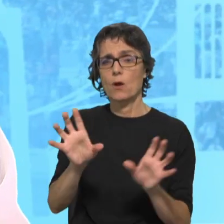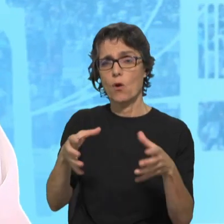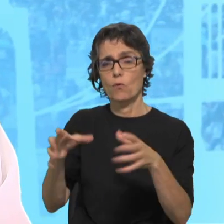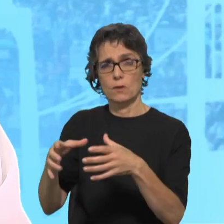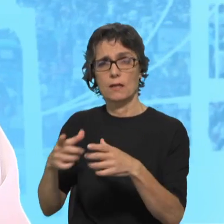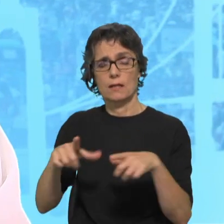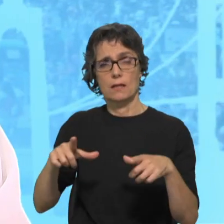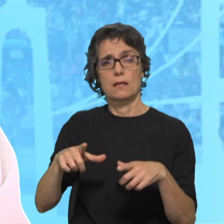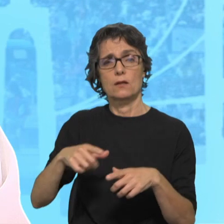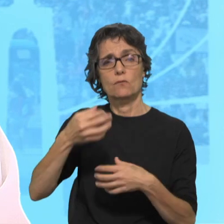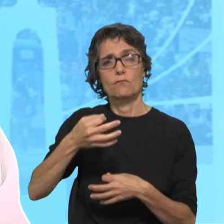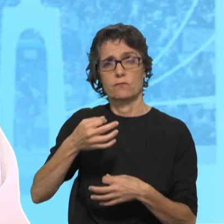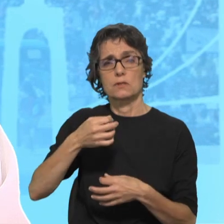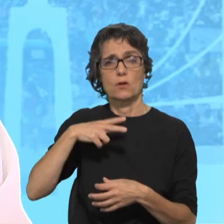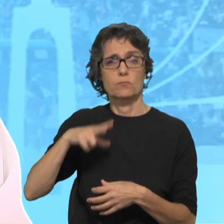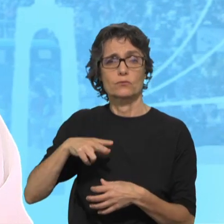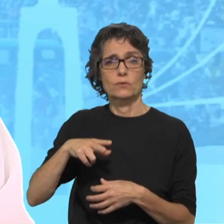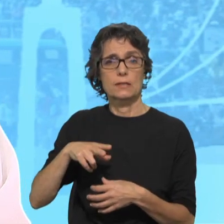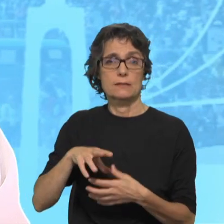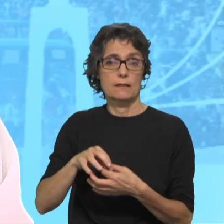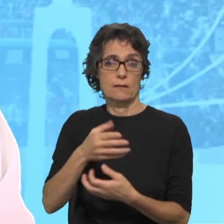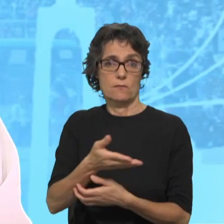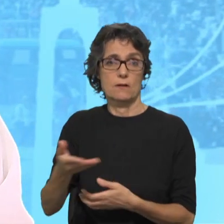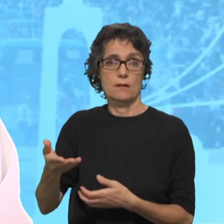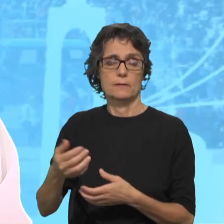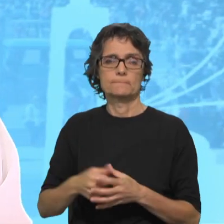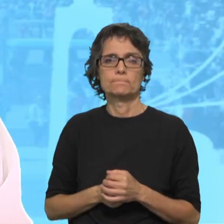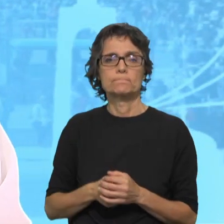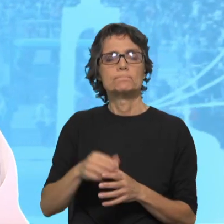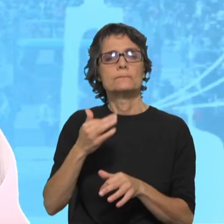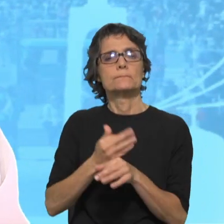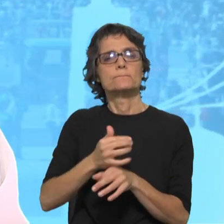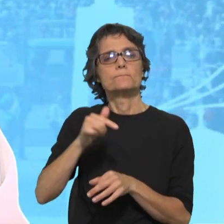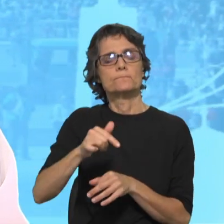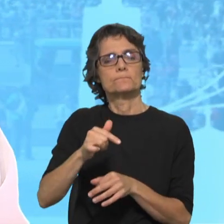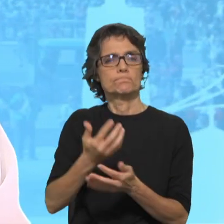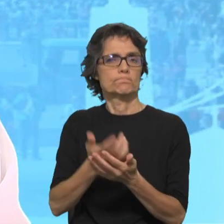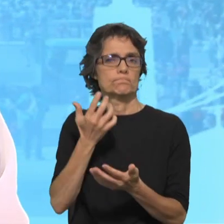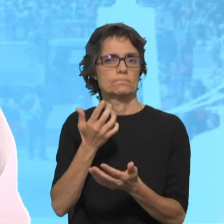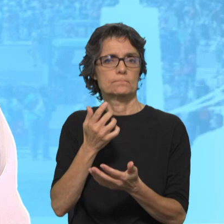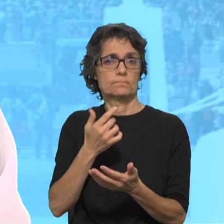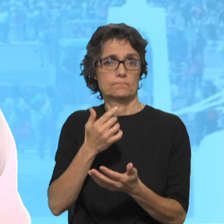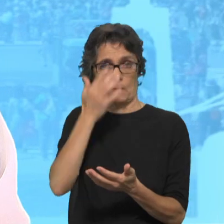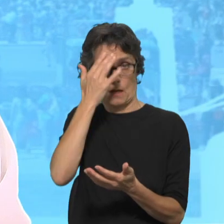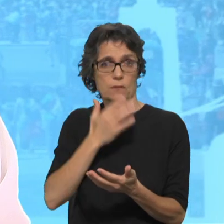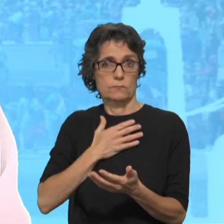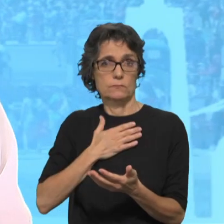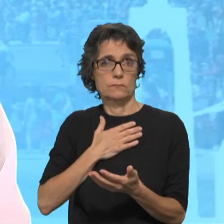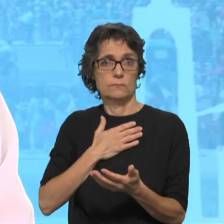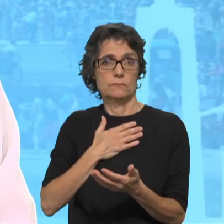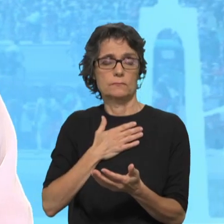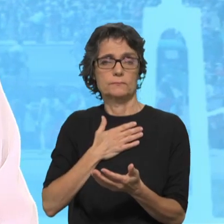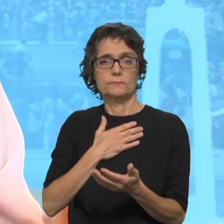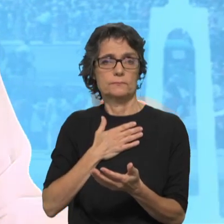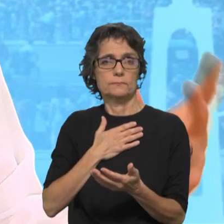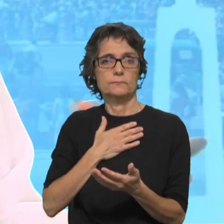portuguesa. E eu diria que o que se celebra, sobretudo, é, de